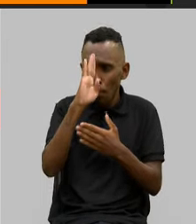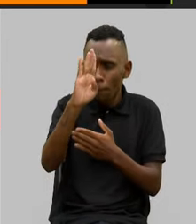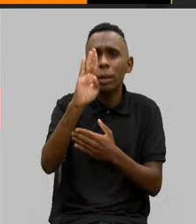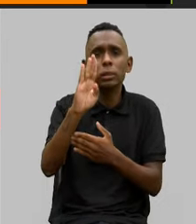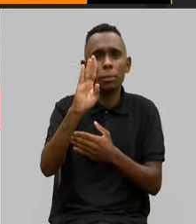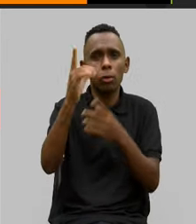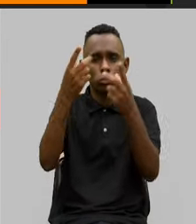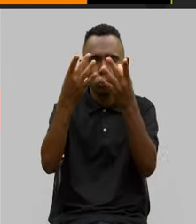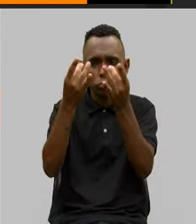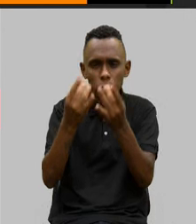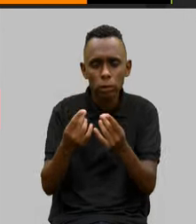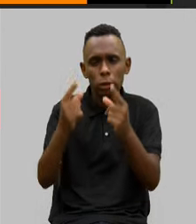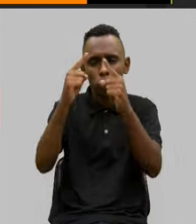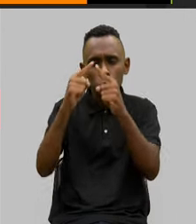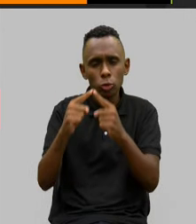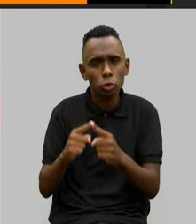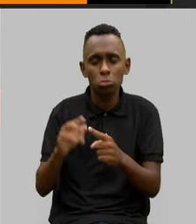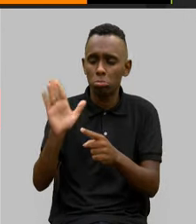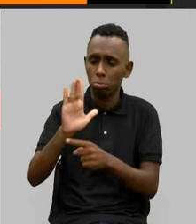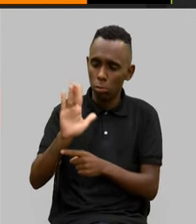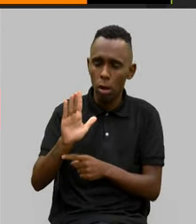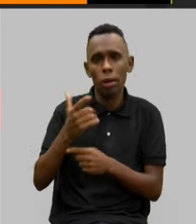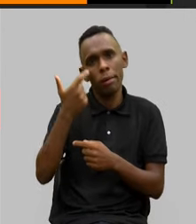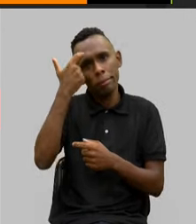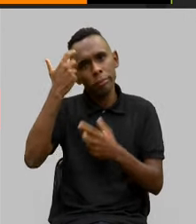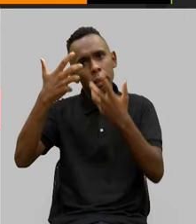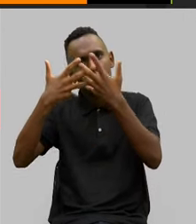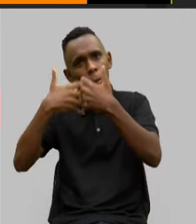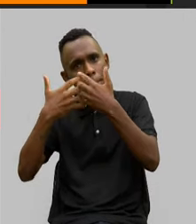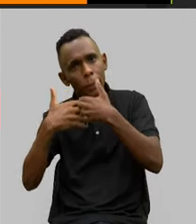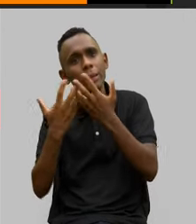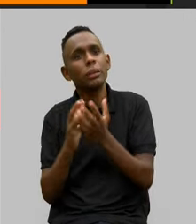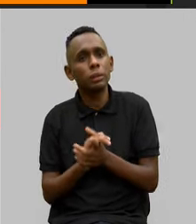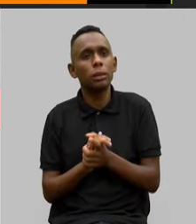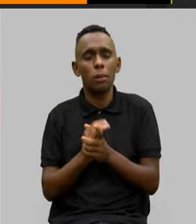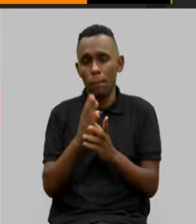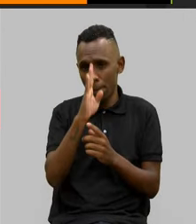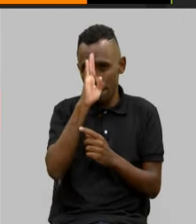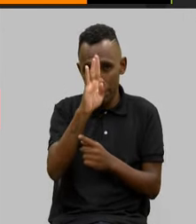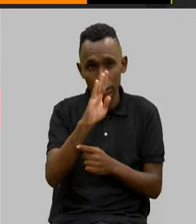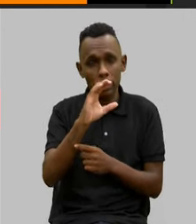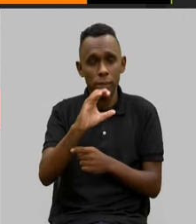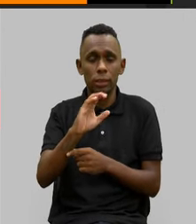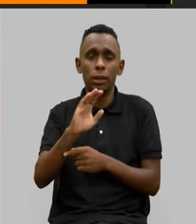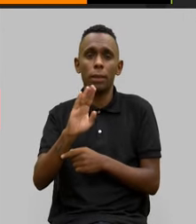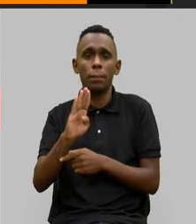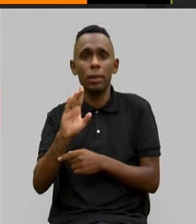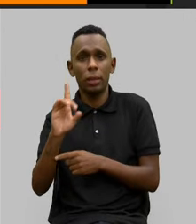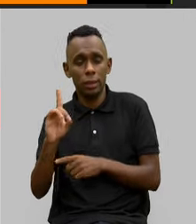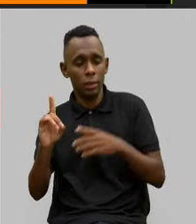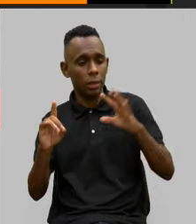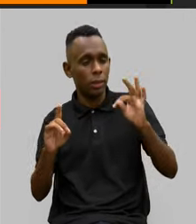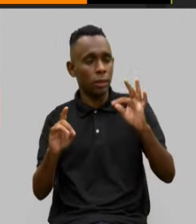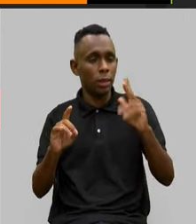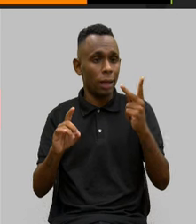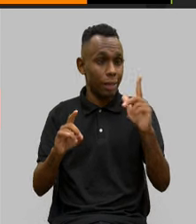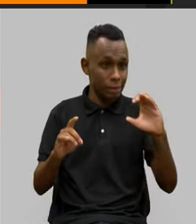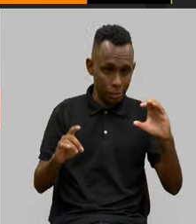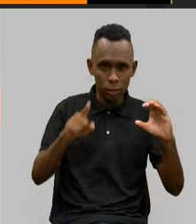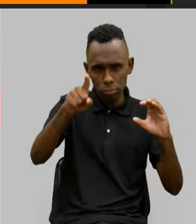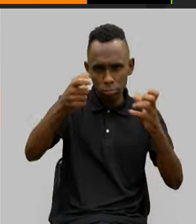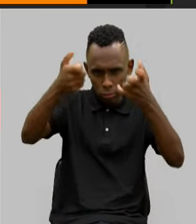n então a gente pensou né ai ali nos dois principais né que é o cbd e o thc próprio Dr